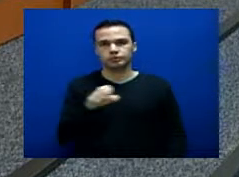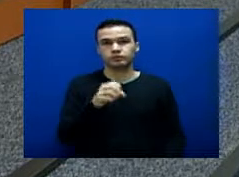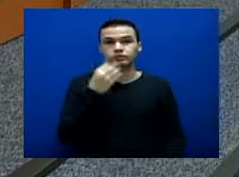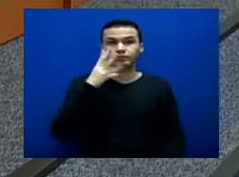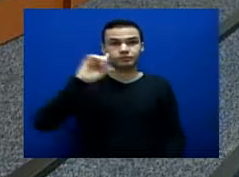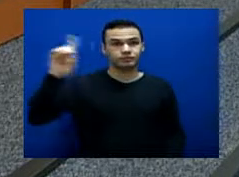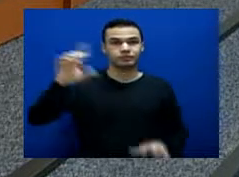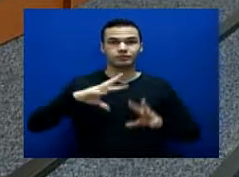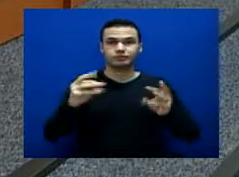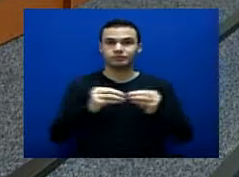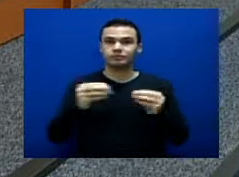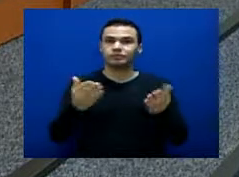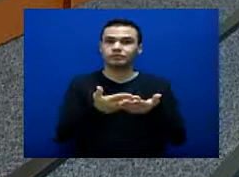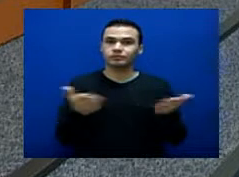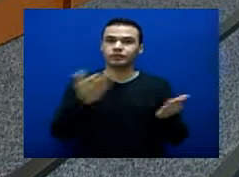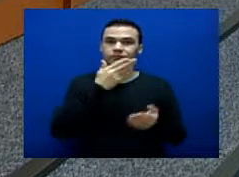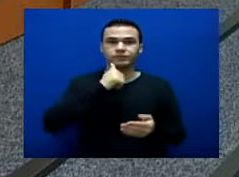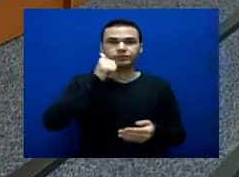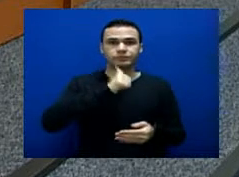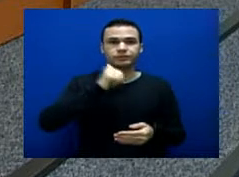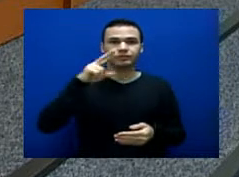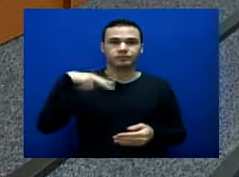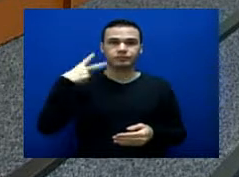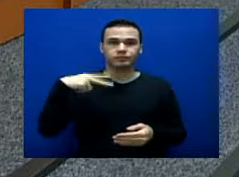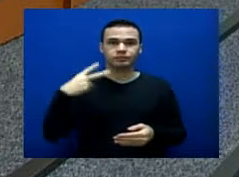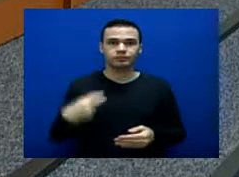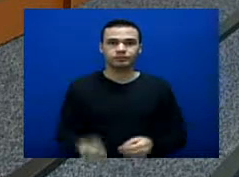os vereadores e vereadoras.